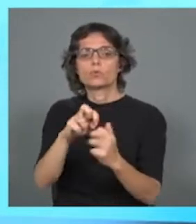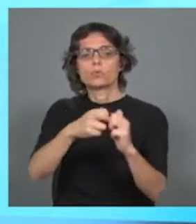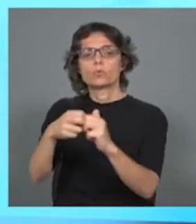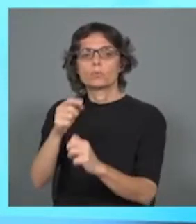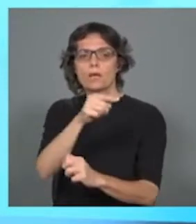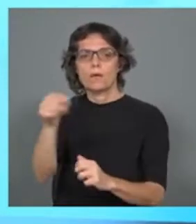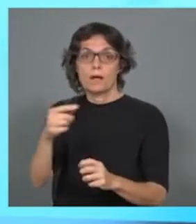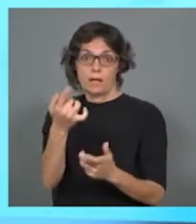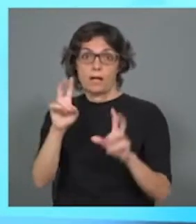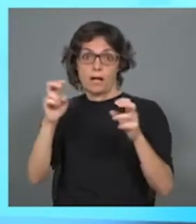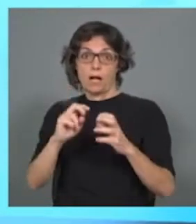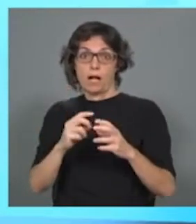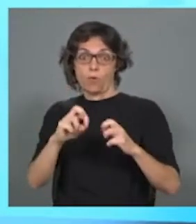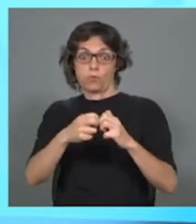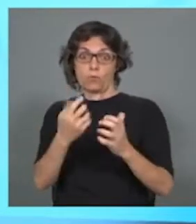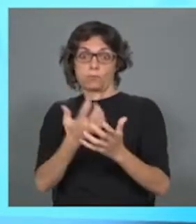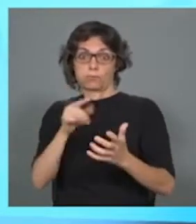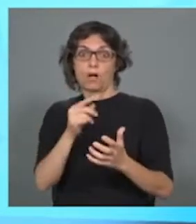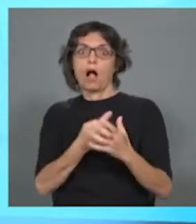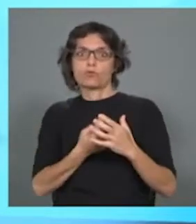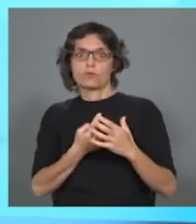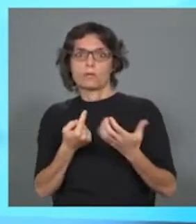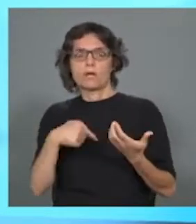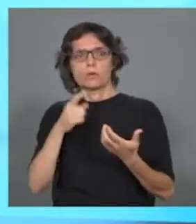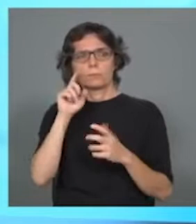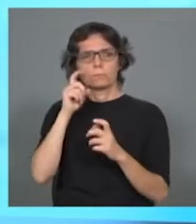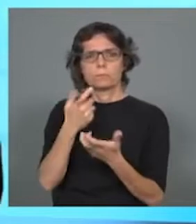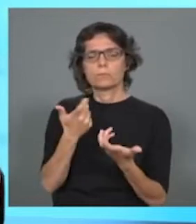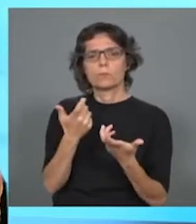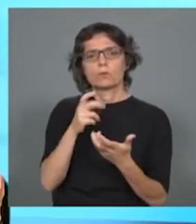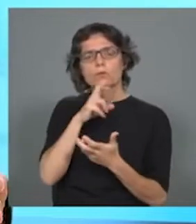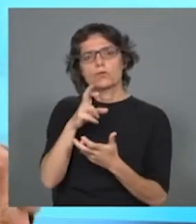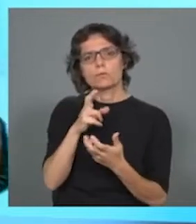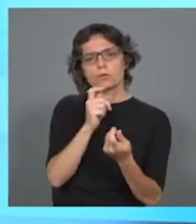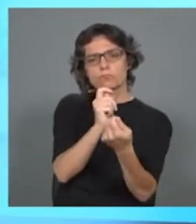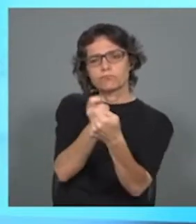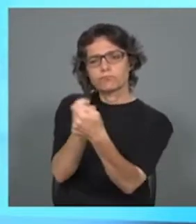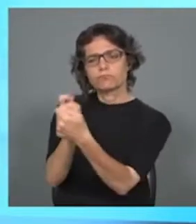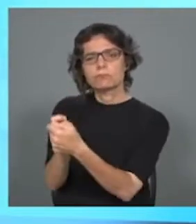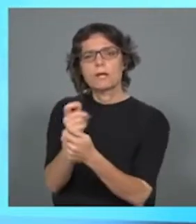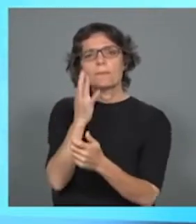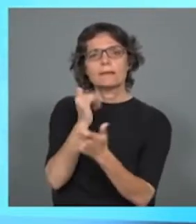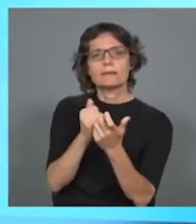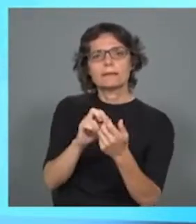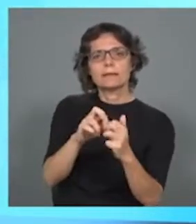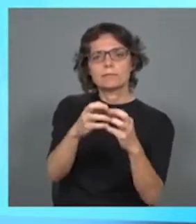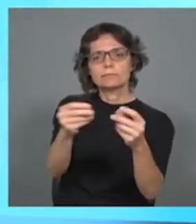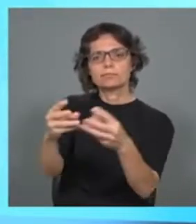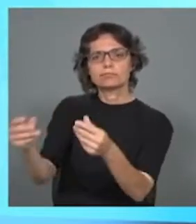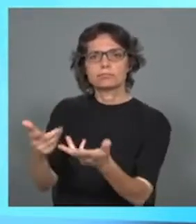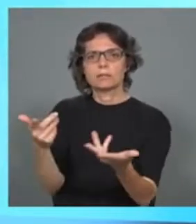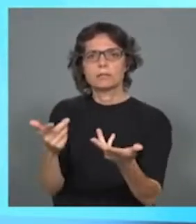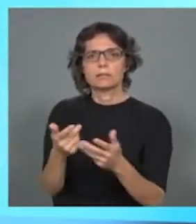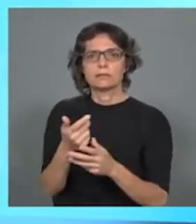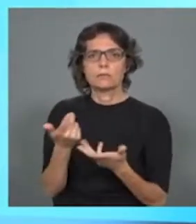deles. Para isso temos que encontrar respostas mais típicas para poder chegar ao conhecimento e as pessoas aproximarem-se de maneira